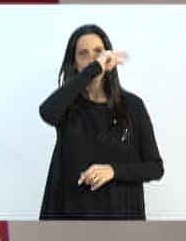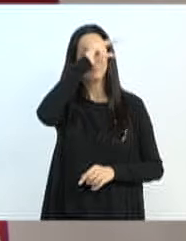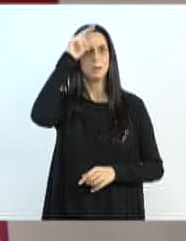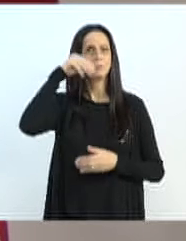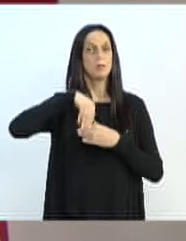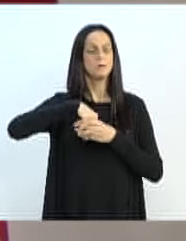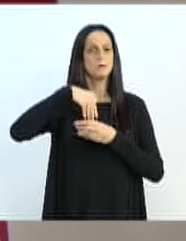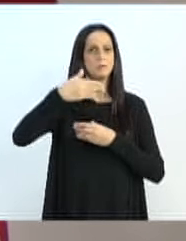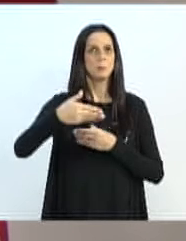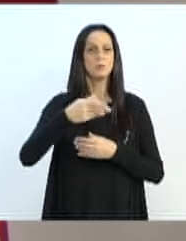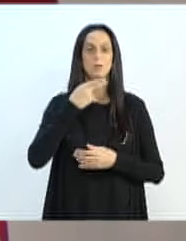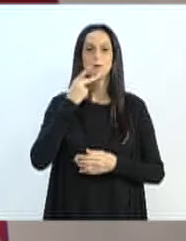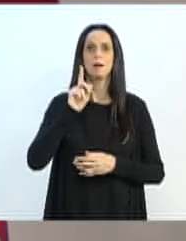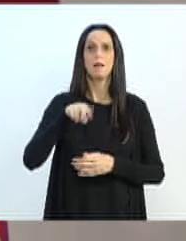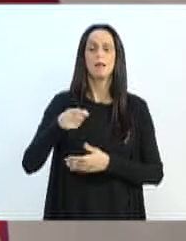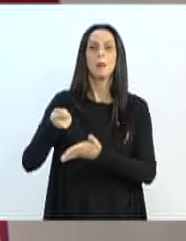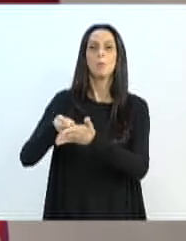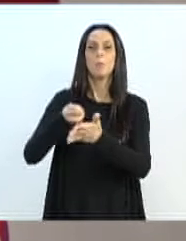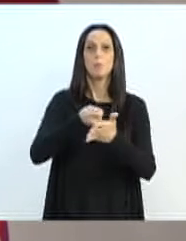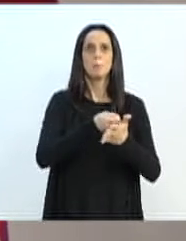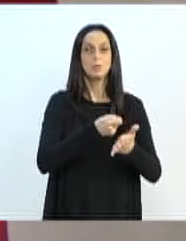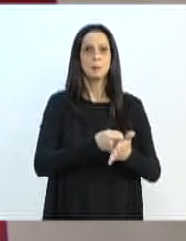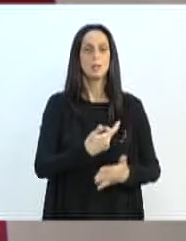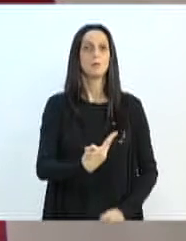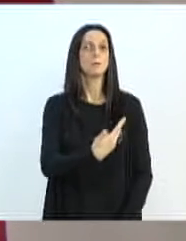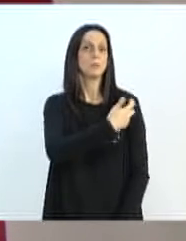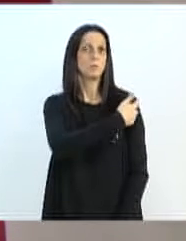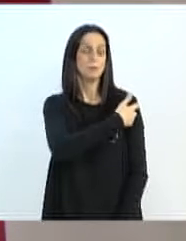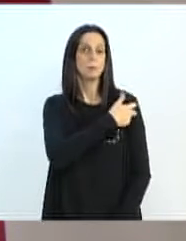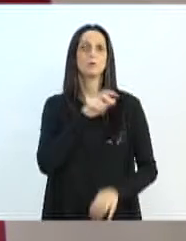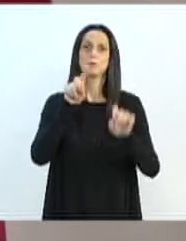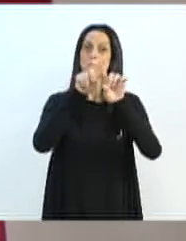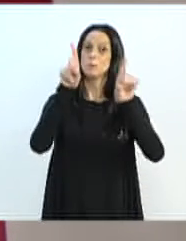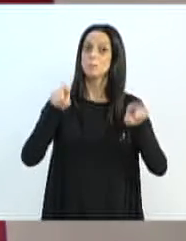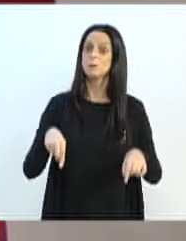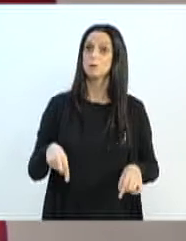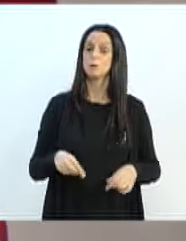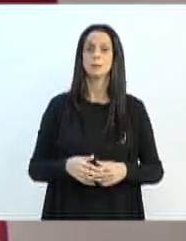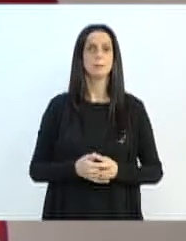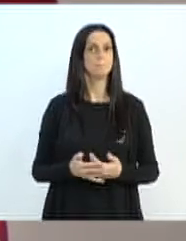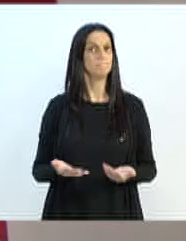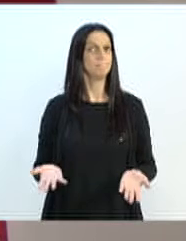querer tornar obrigatória a vacinação de seus servidores.